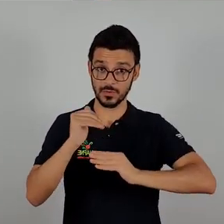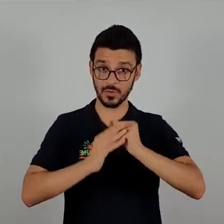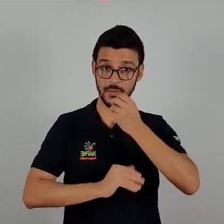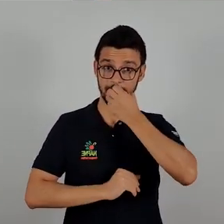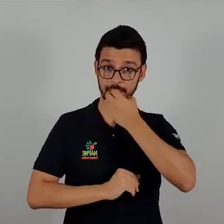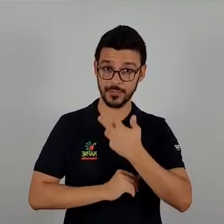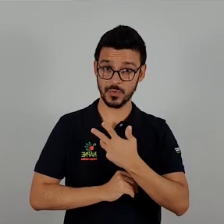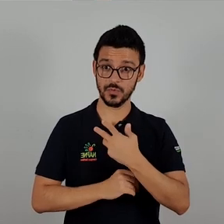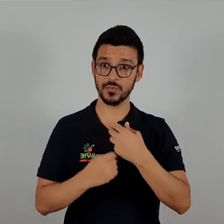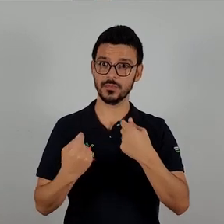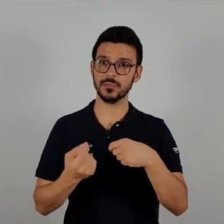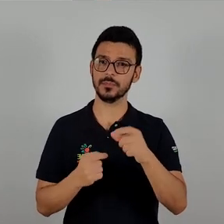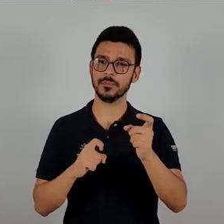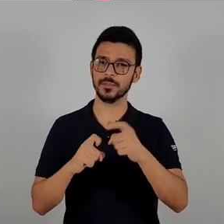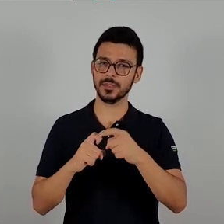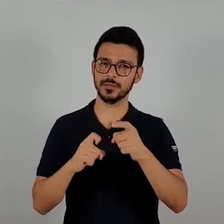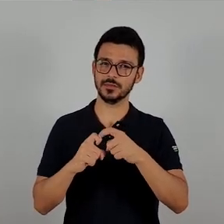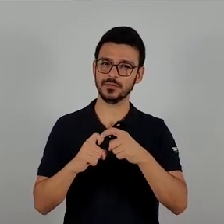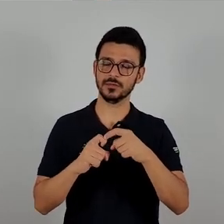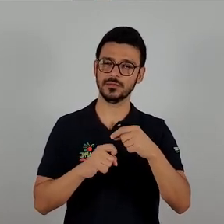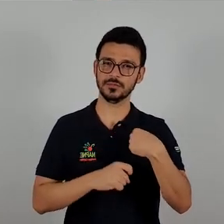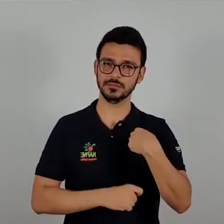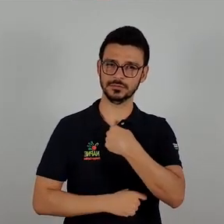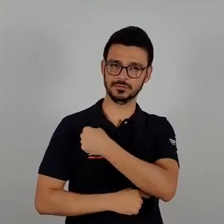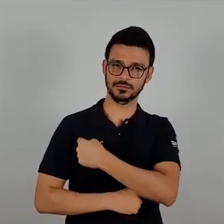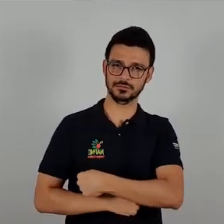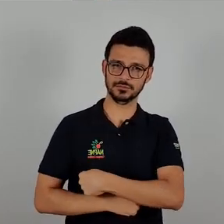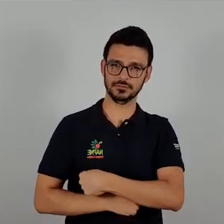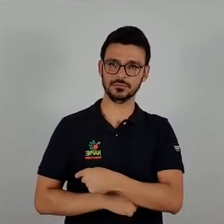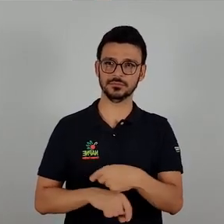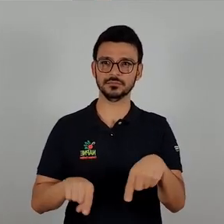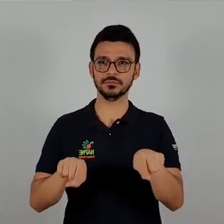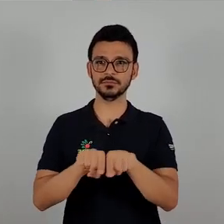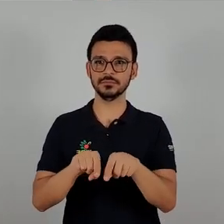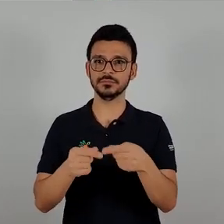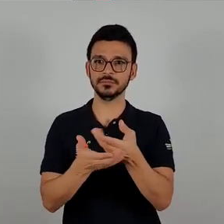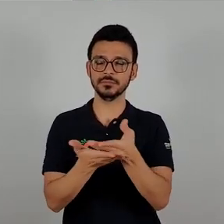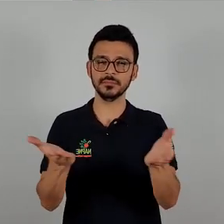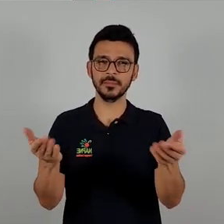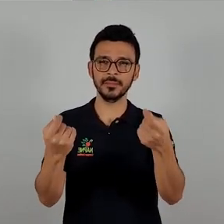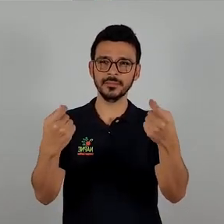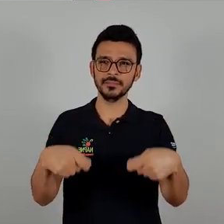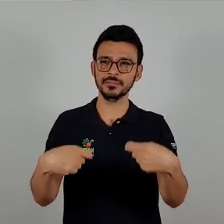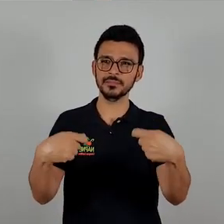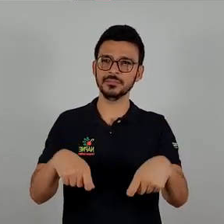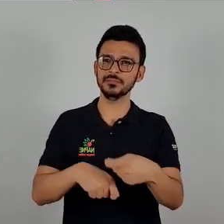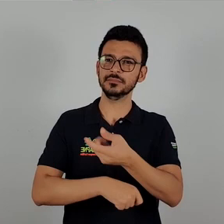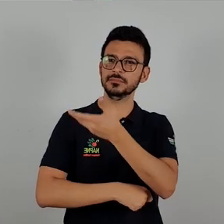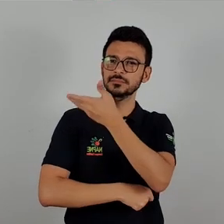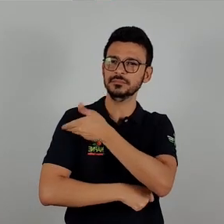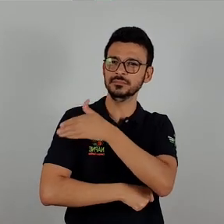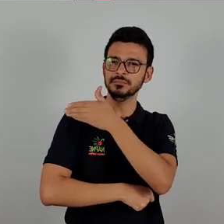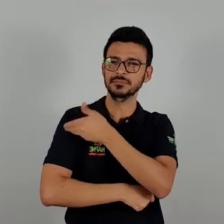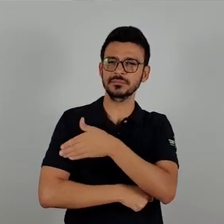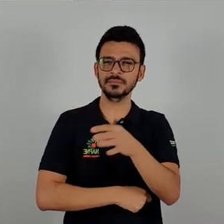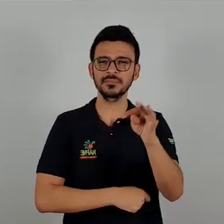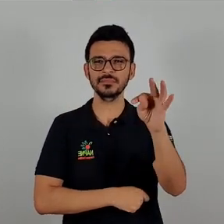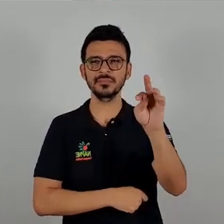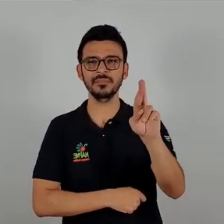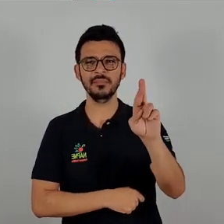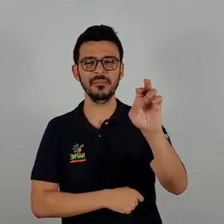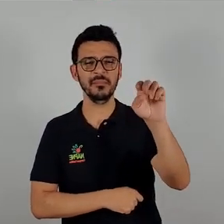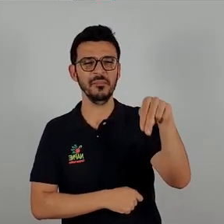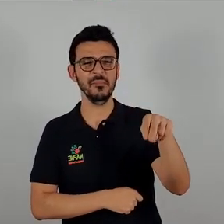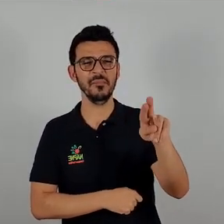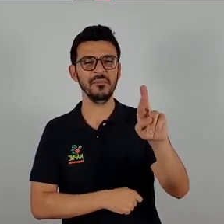a sanidade ou a melhora clínica somente ocorre quando o terapeuta ama o seu paciente e o